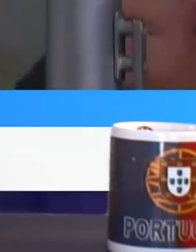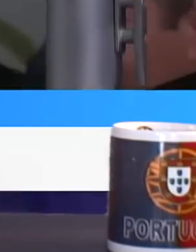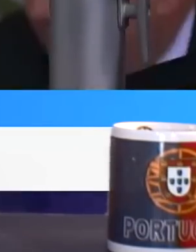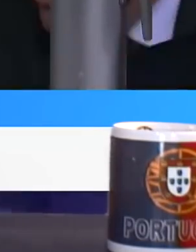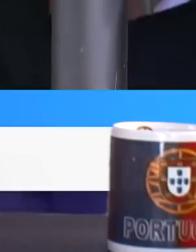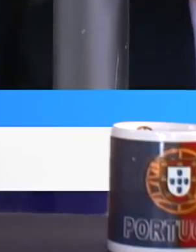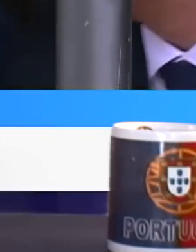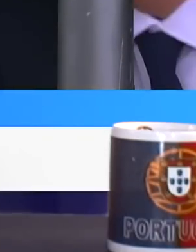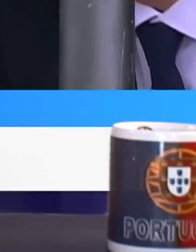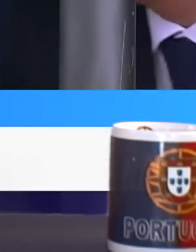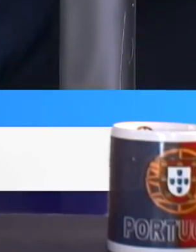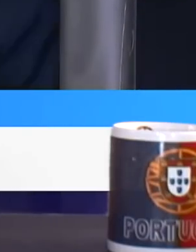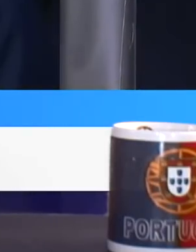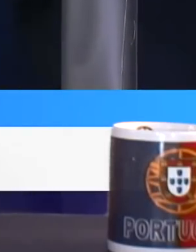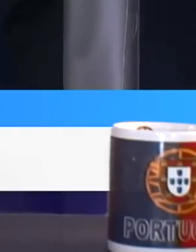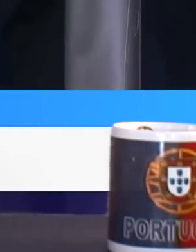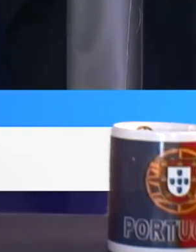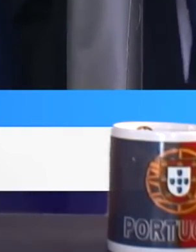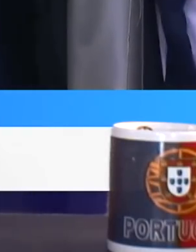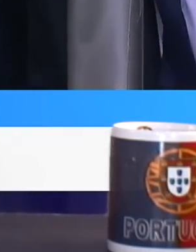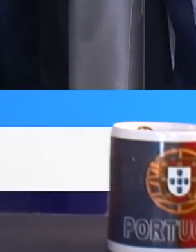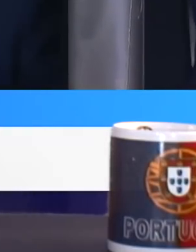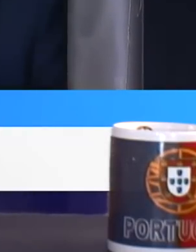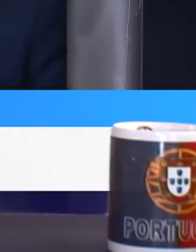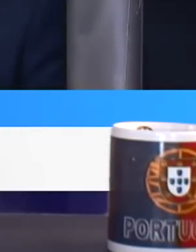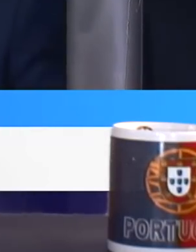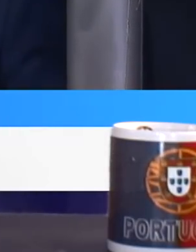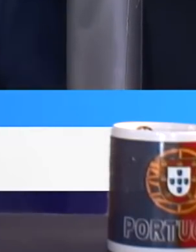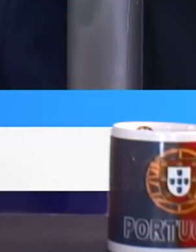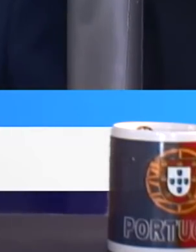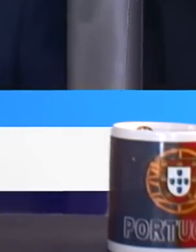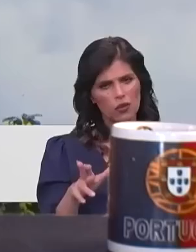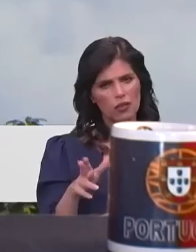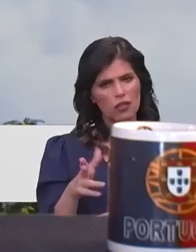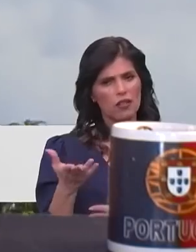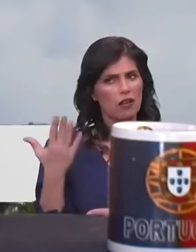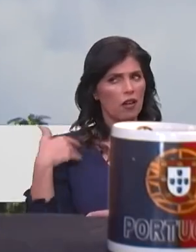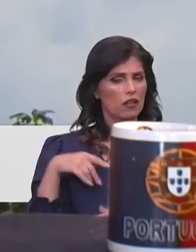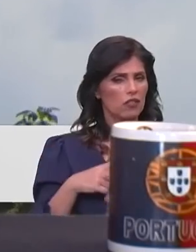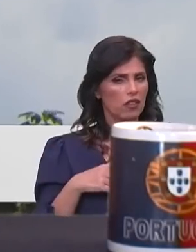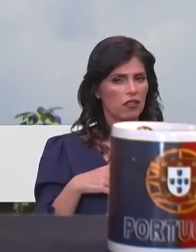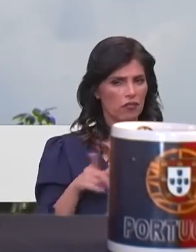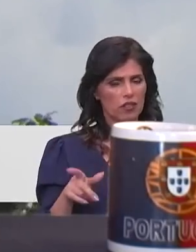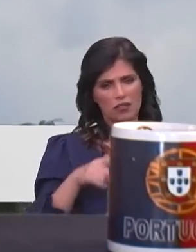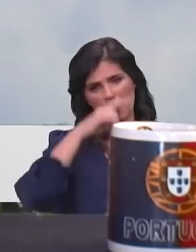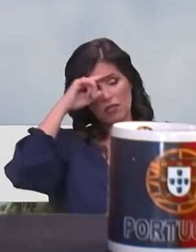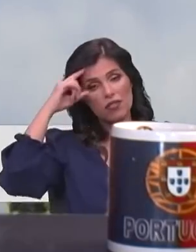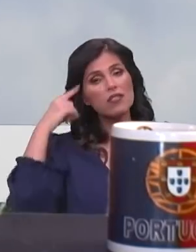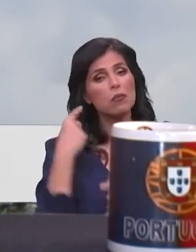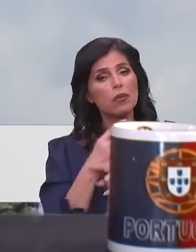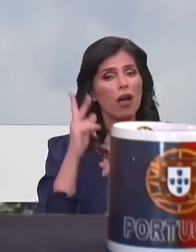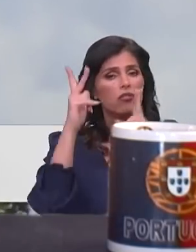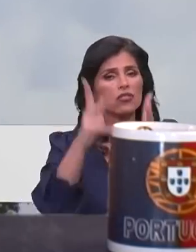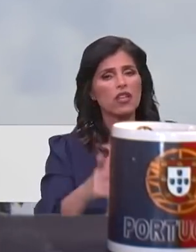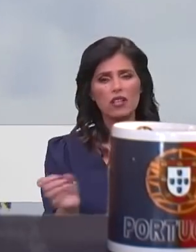mas esse sondagens do Expresso e da CIC dos que têm não têm realmente nenhuma amostra significativa muito